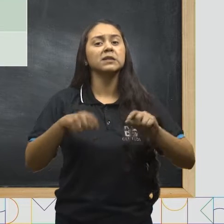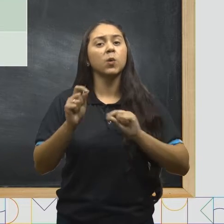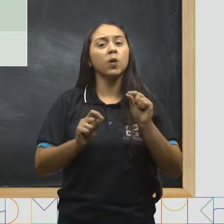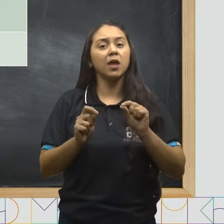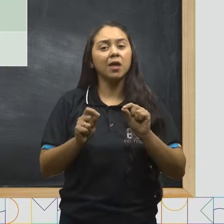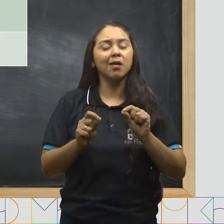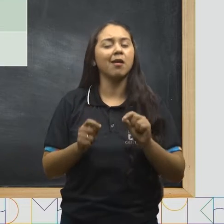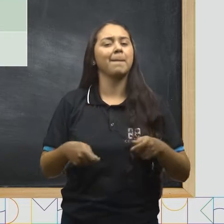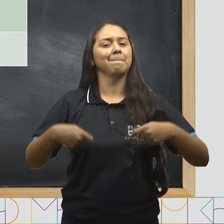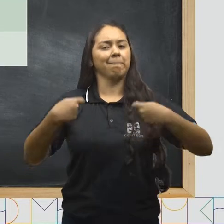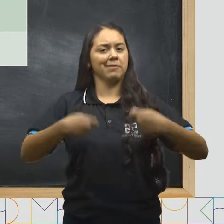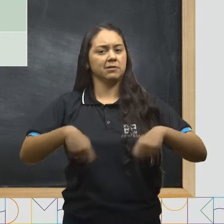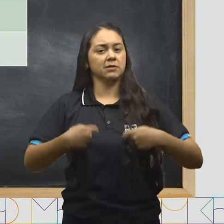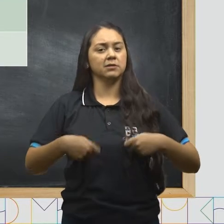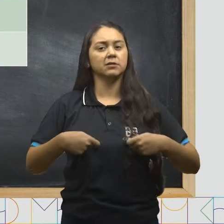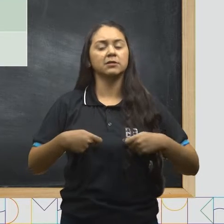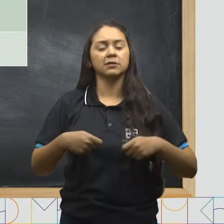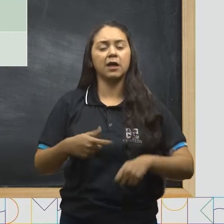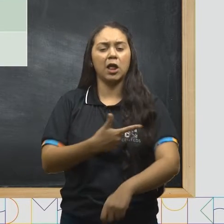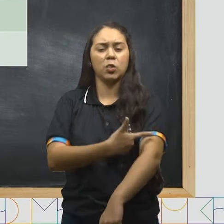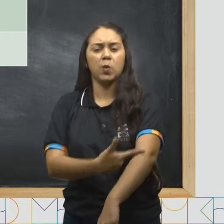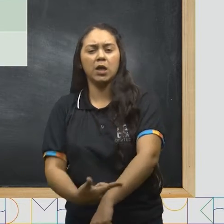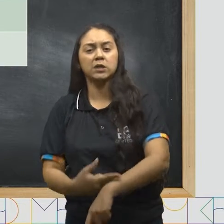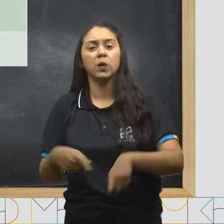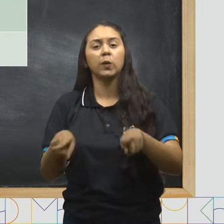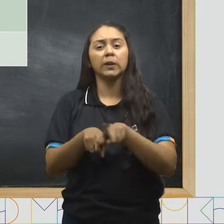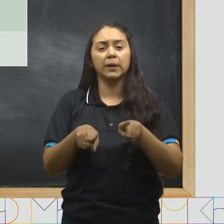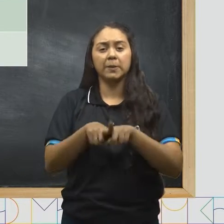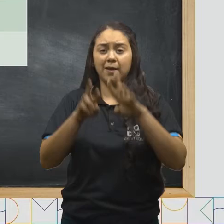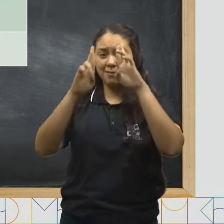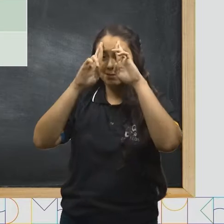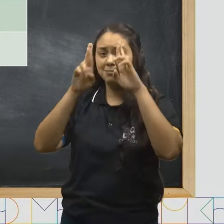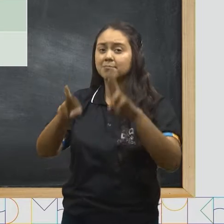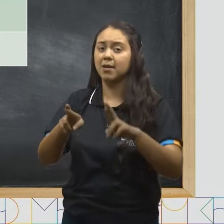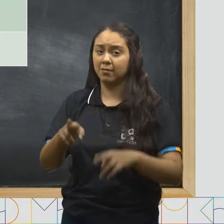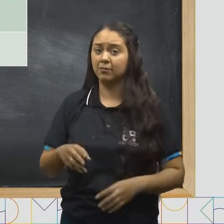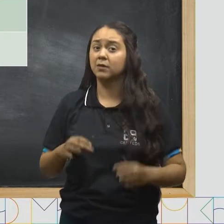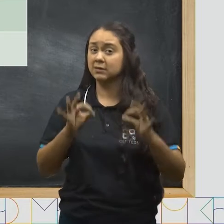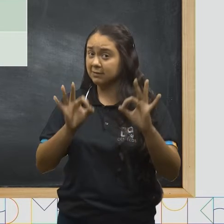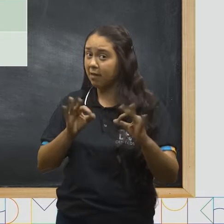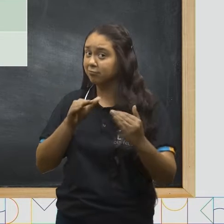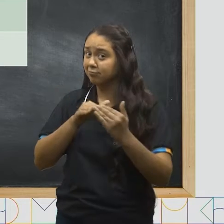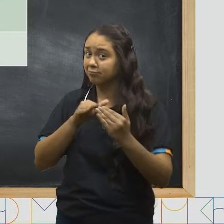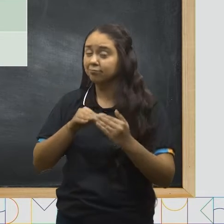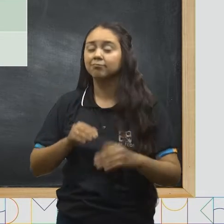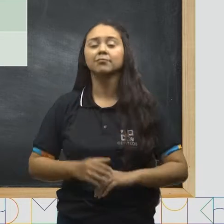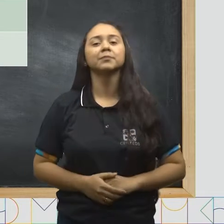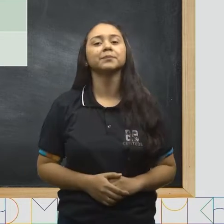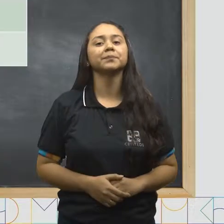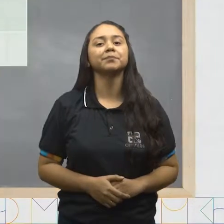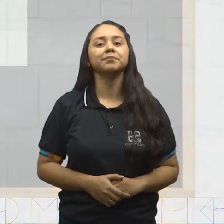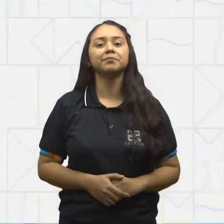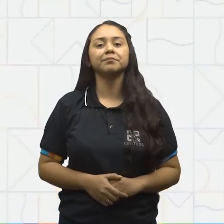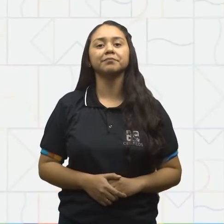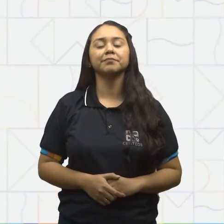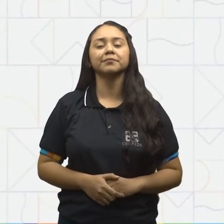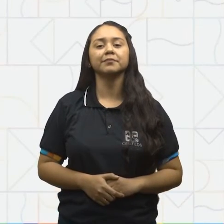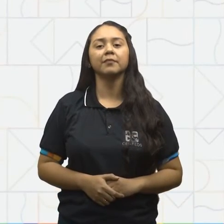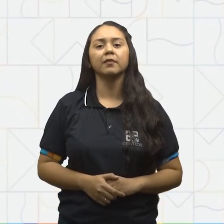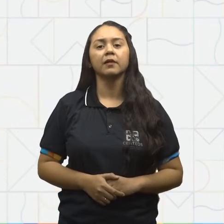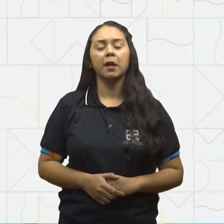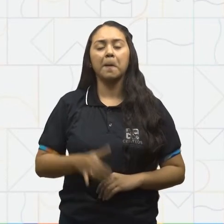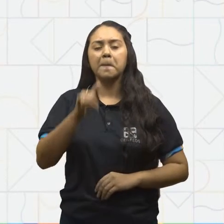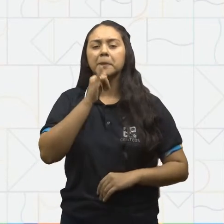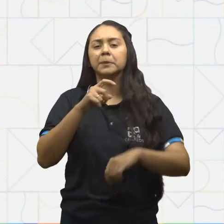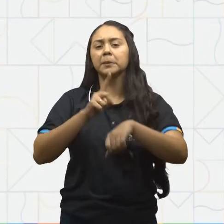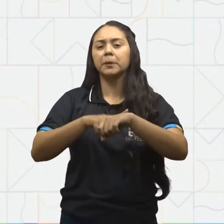deve fazer com educação e respeito. Combinado? Avancemos em nossa aula. Na